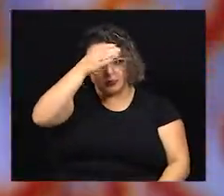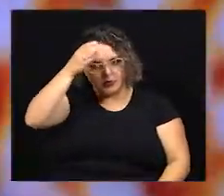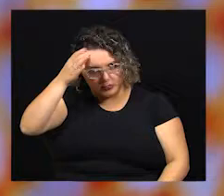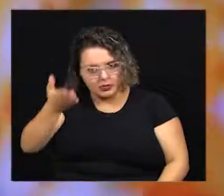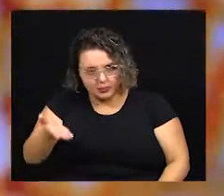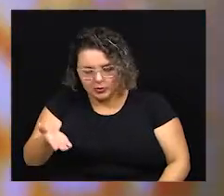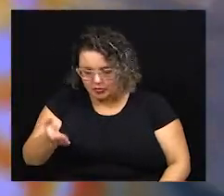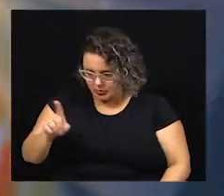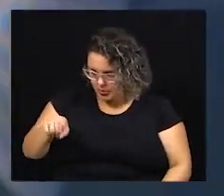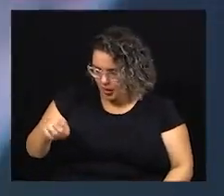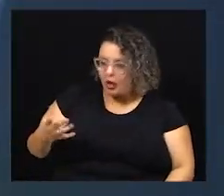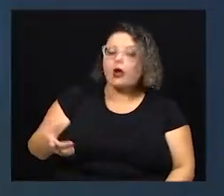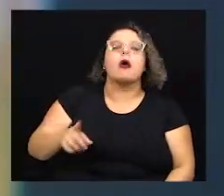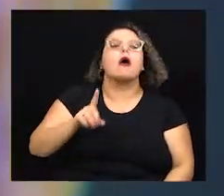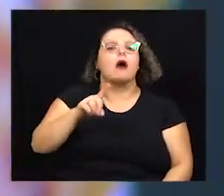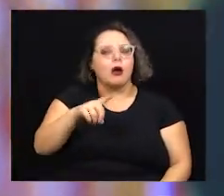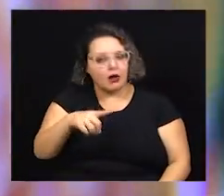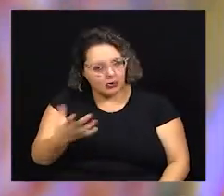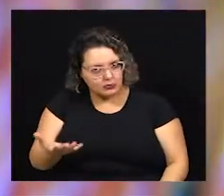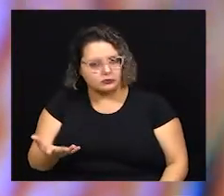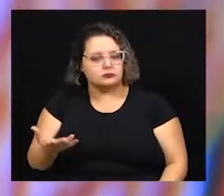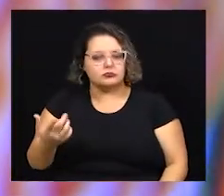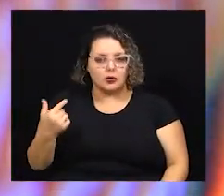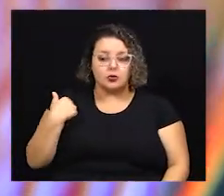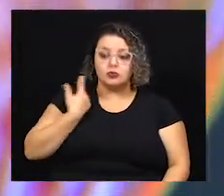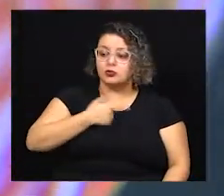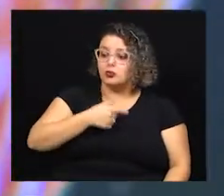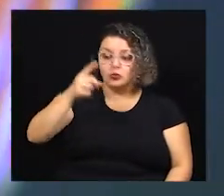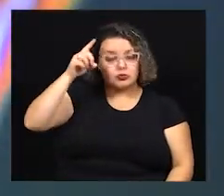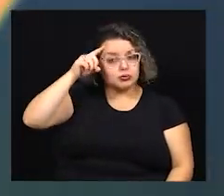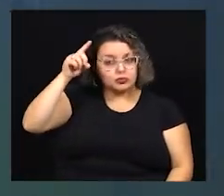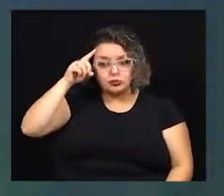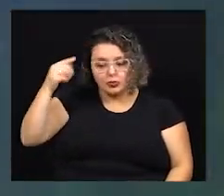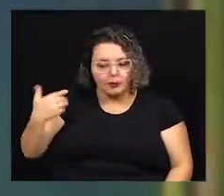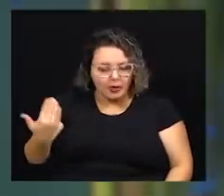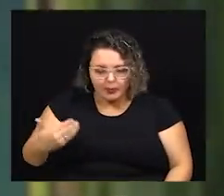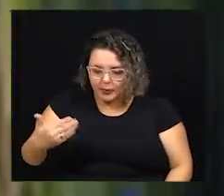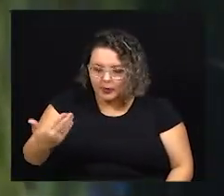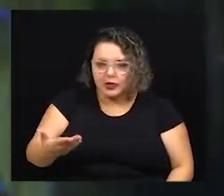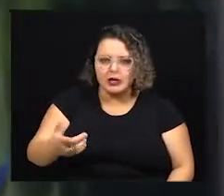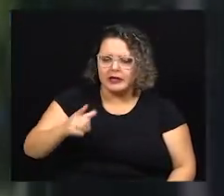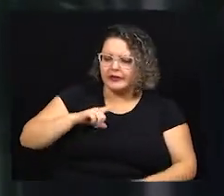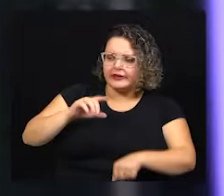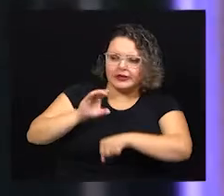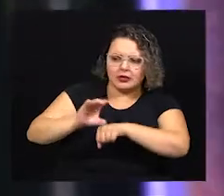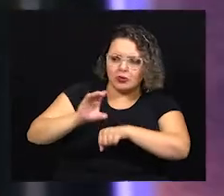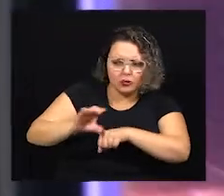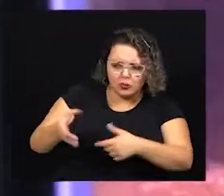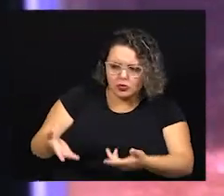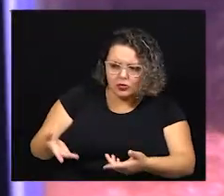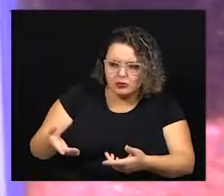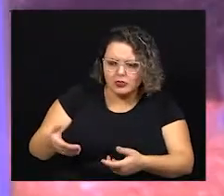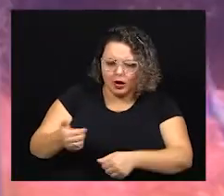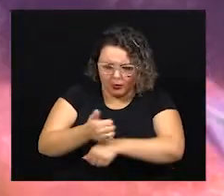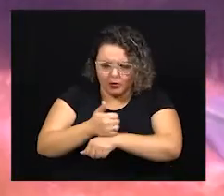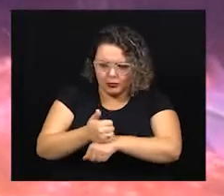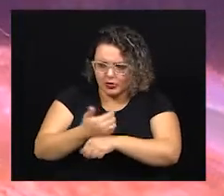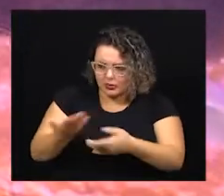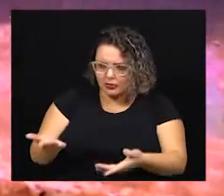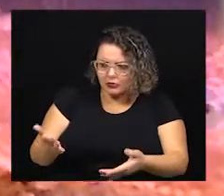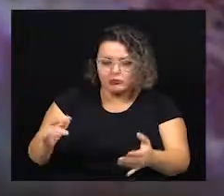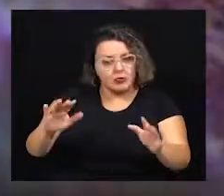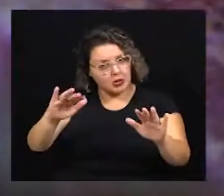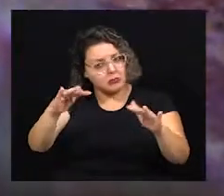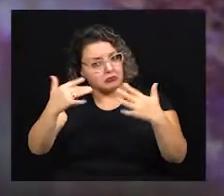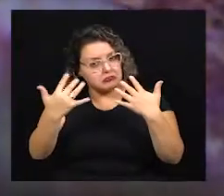né, Sérgio? Isso vem do nosso dia a dia, entendeu? Existe curso assim para se tornar um aquarista? O pessoal que está vendo,